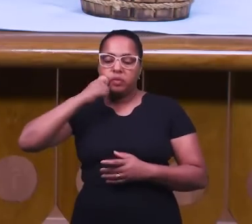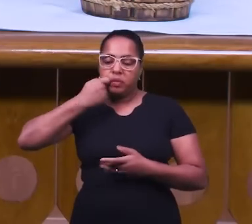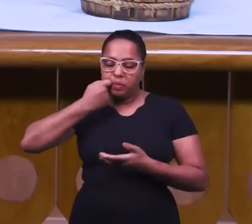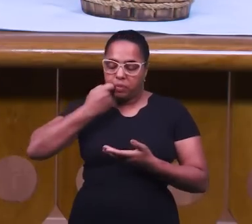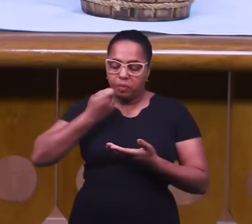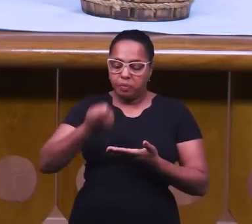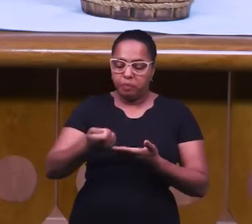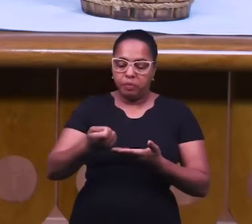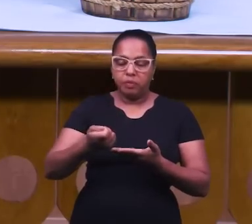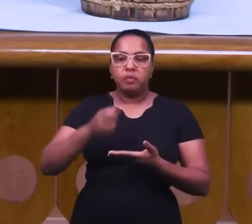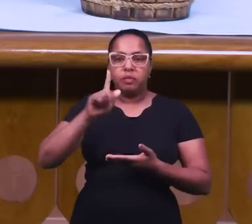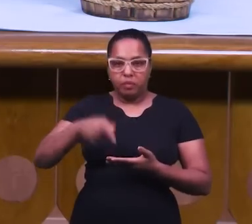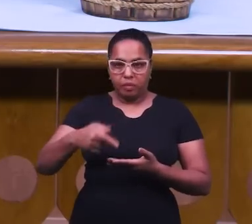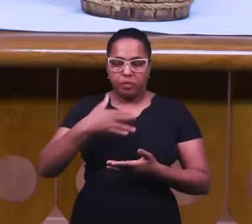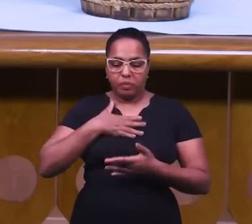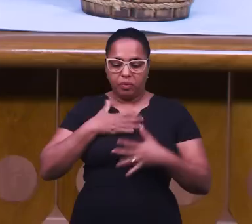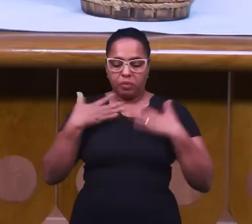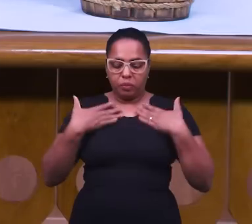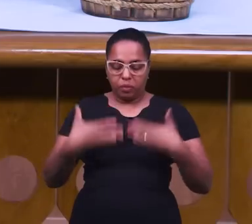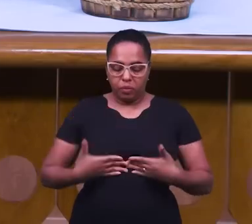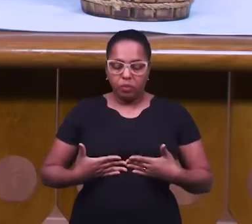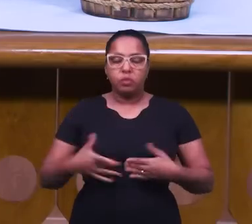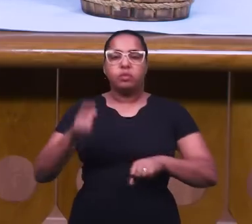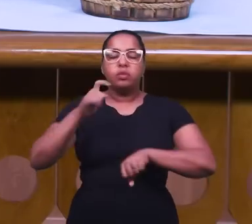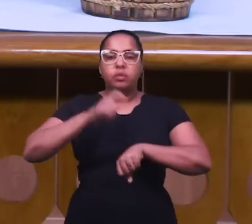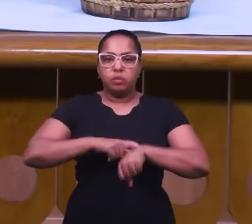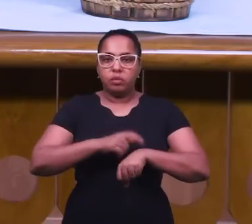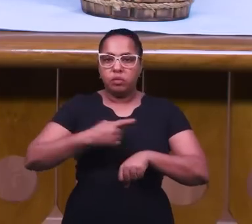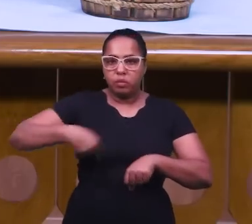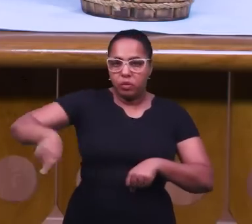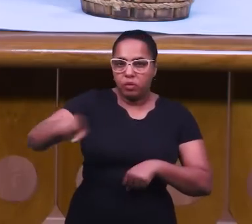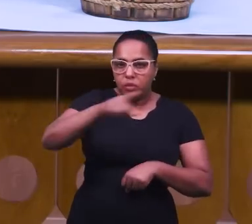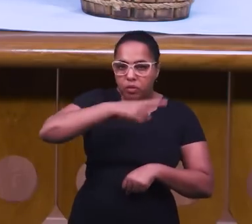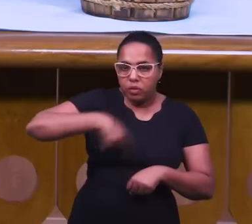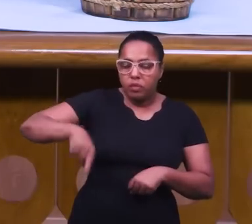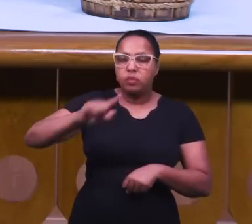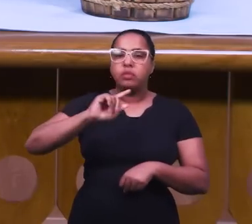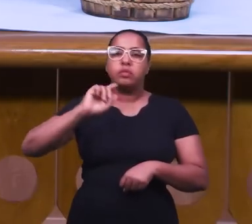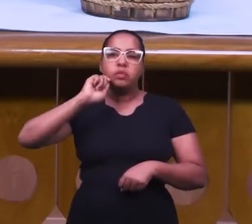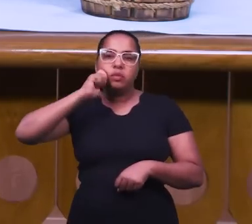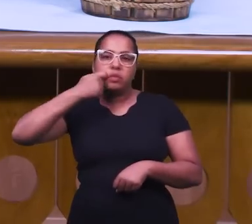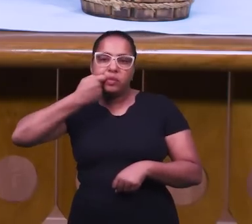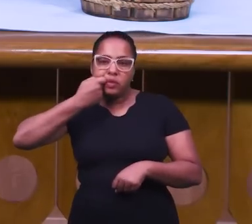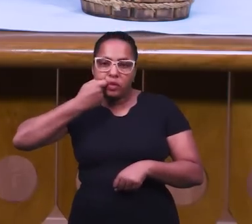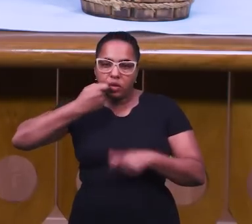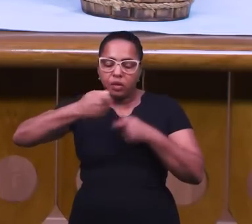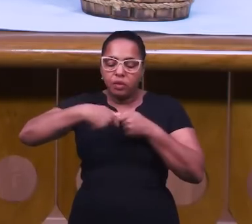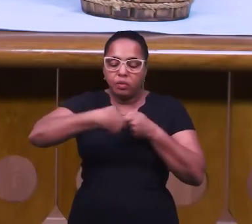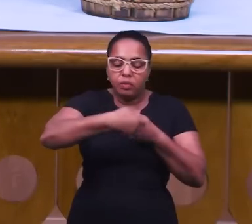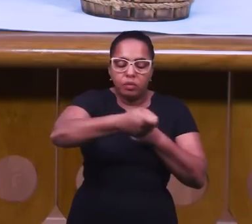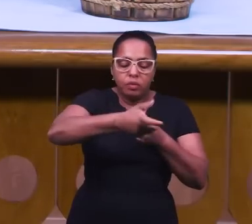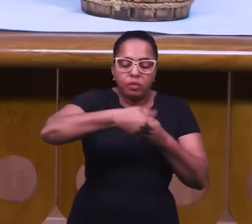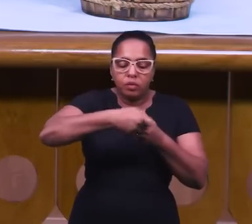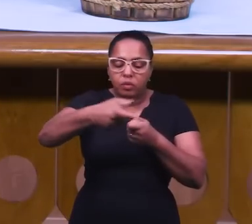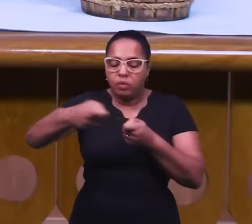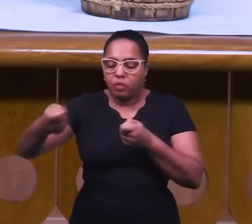corpo. A partir daquele momento, então, do momento em que nós tomamos do pão, ou seja, participamos do corpo de